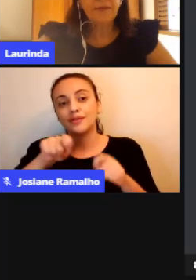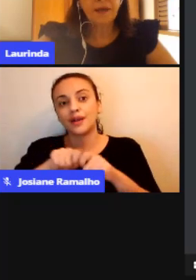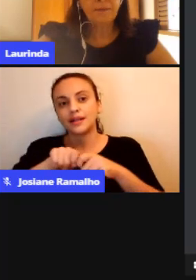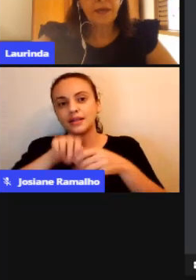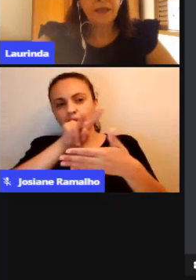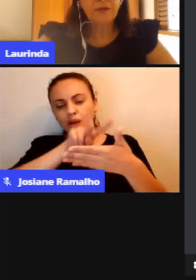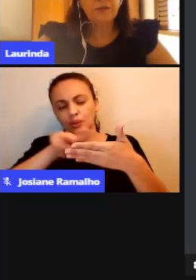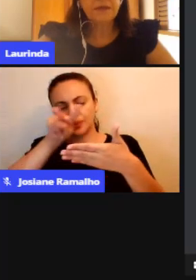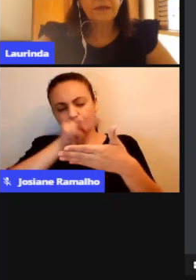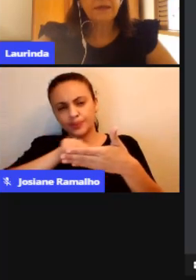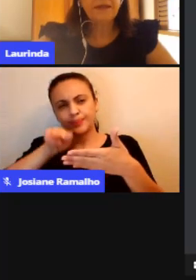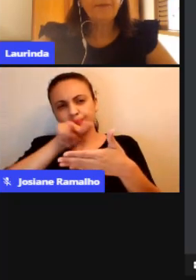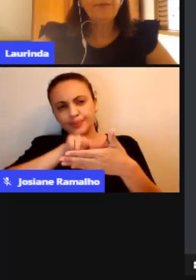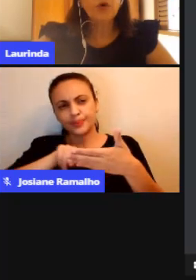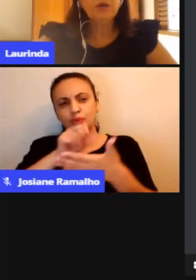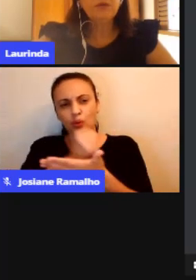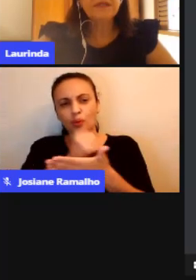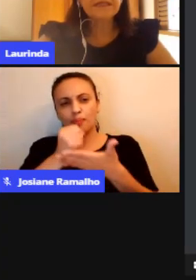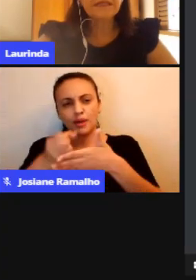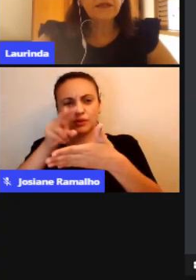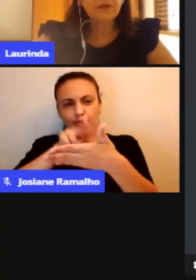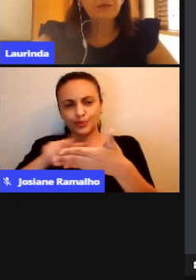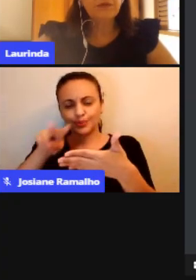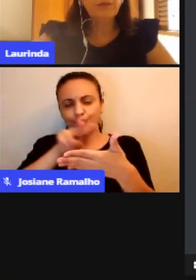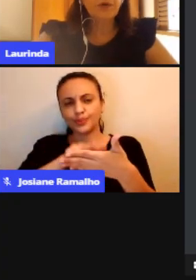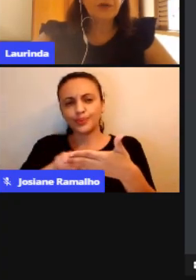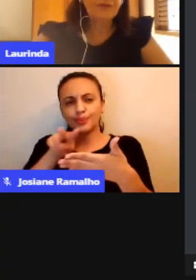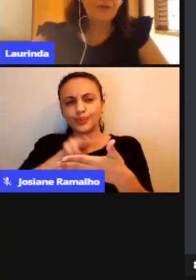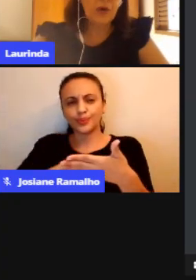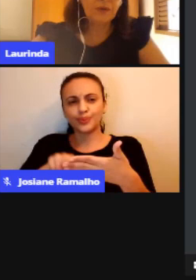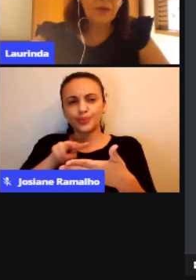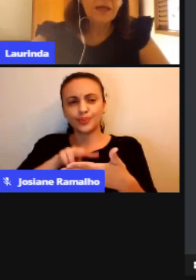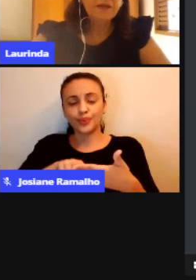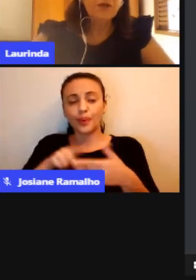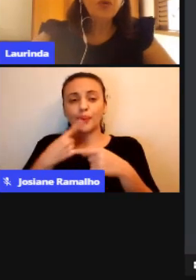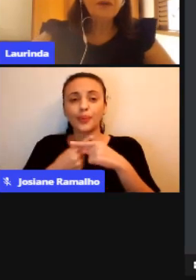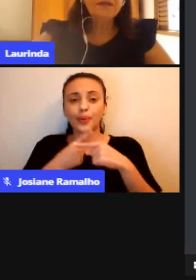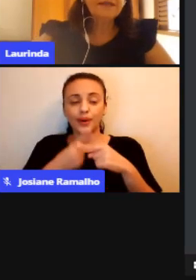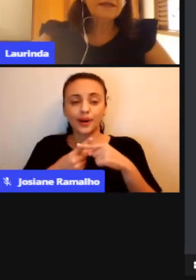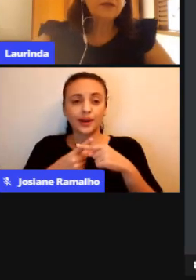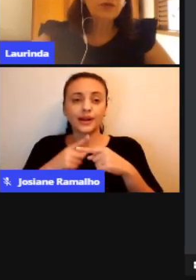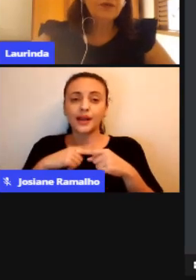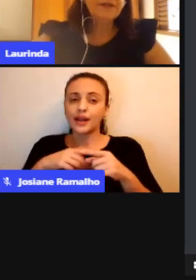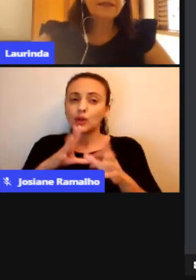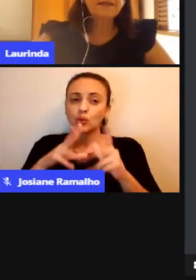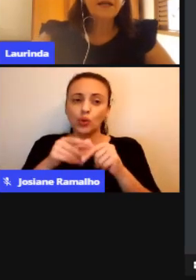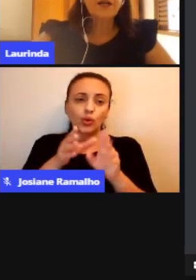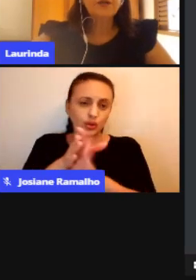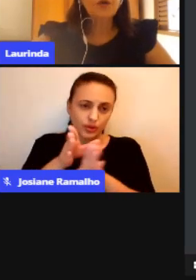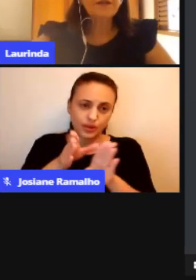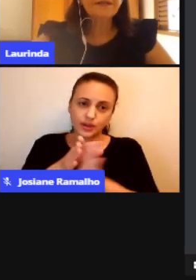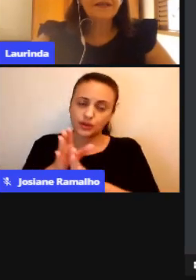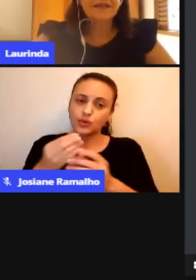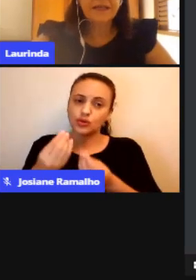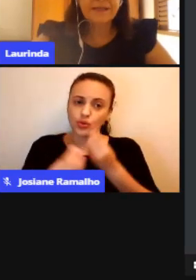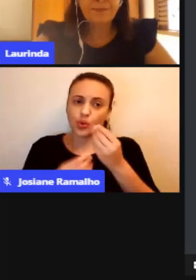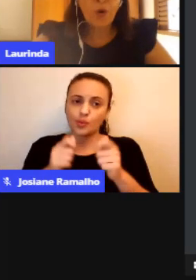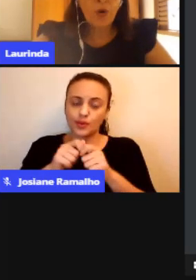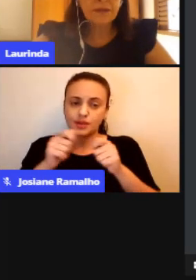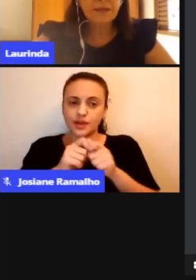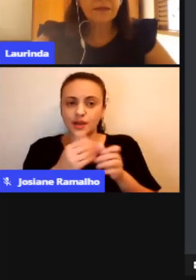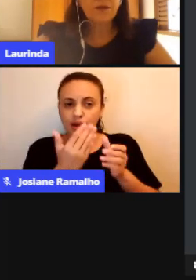todos os encaminhamentos da produção do portfólio. Então, todas as dúvidas, todas